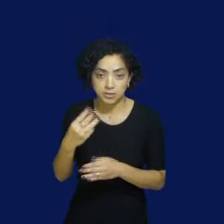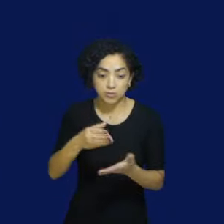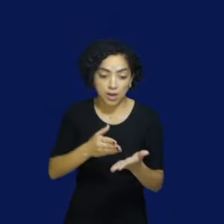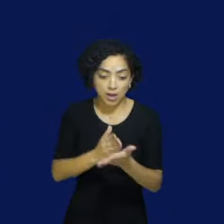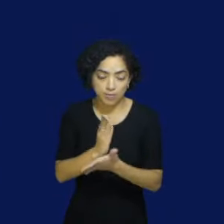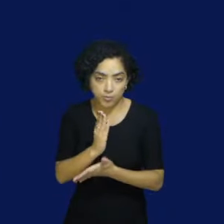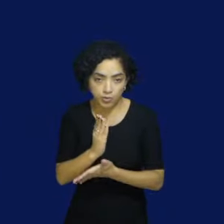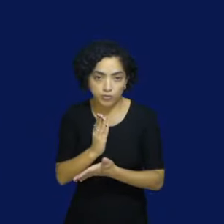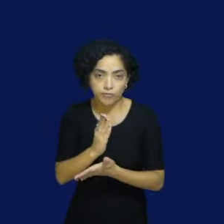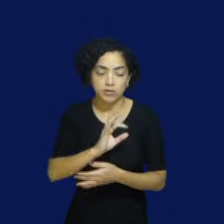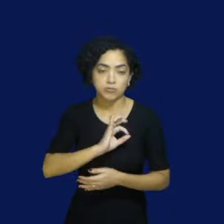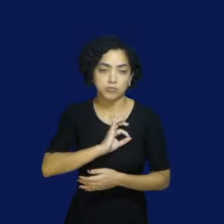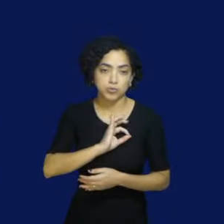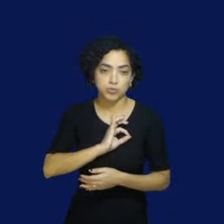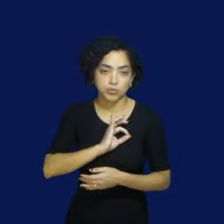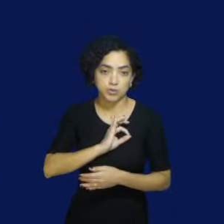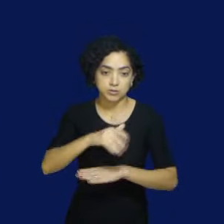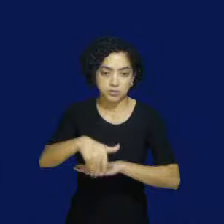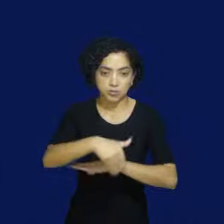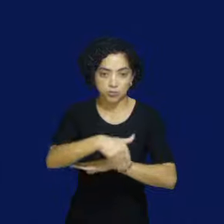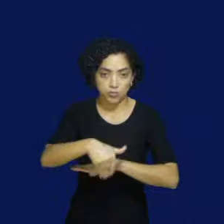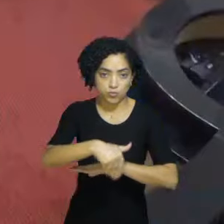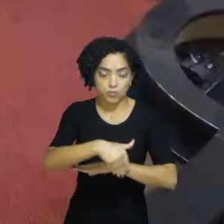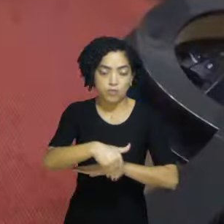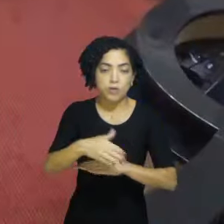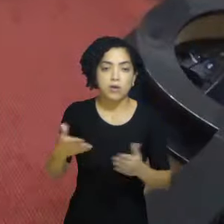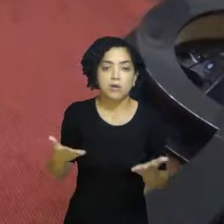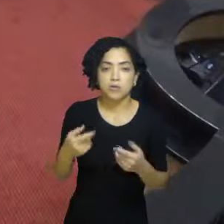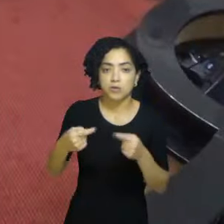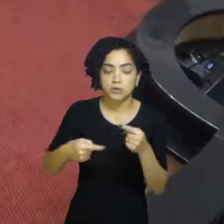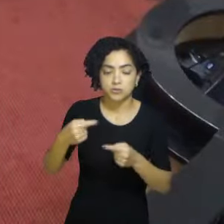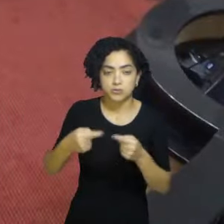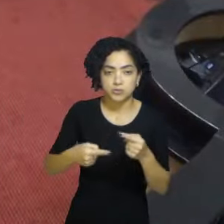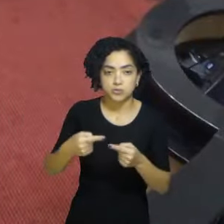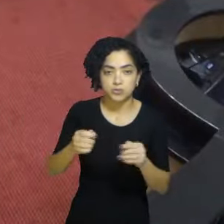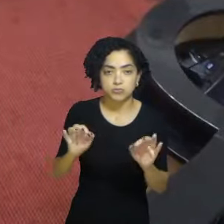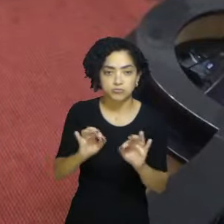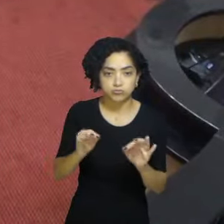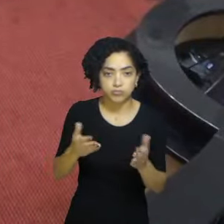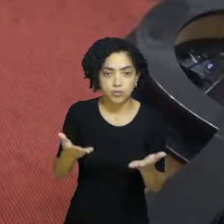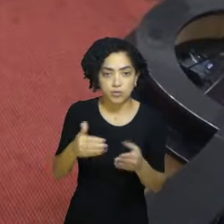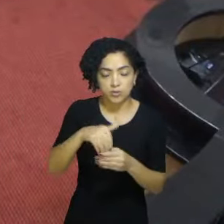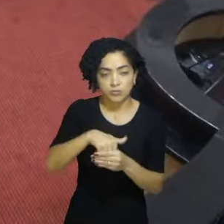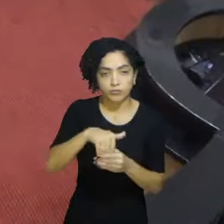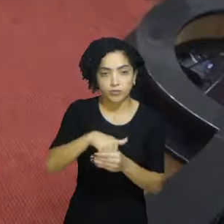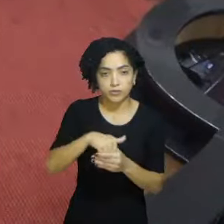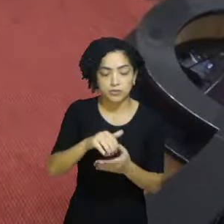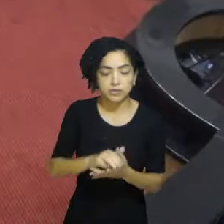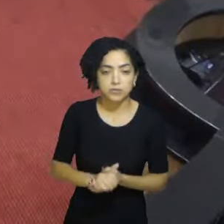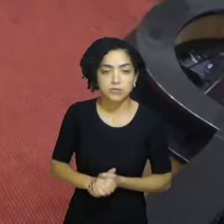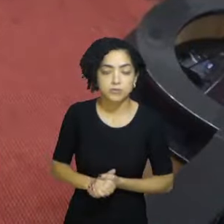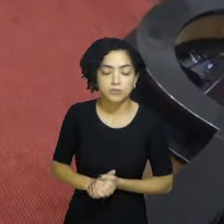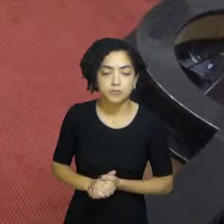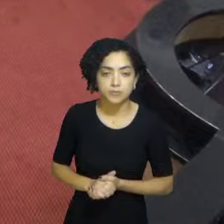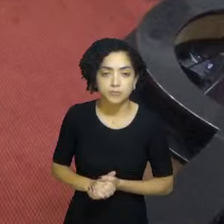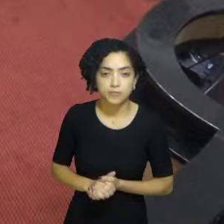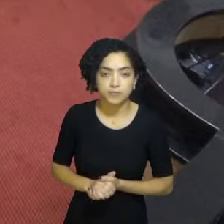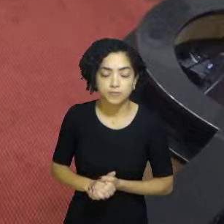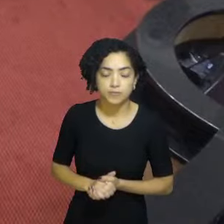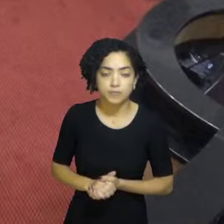cargo de policial rodoviário federal. Em discussão. Não havendo quem queira discutir, em votação. Deputados que aprovam, permaneçam como se